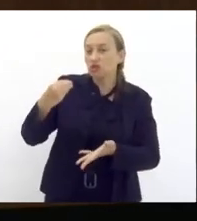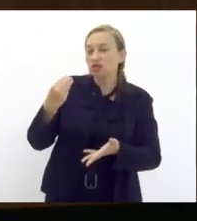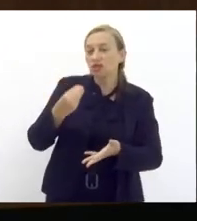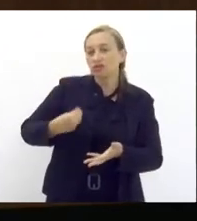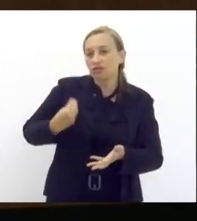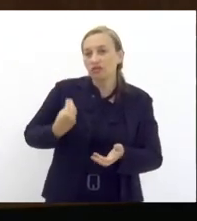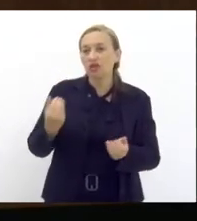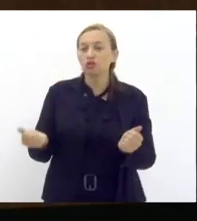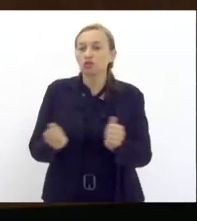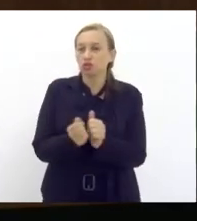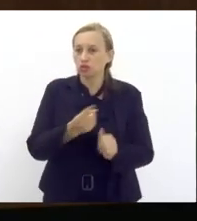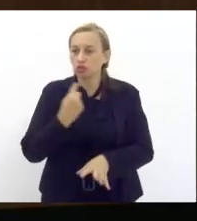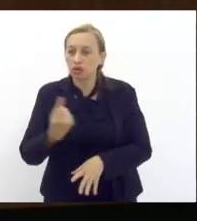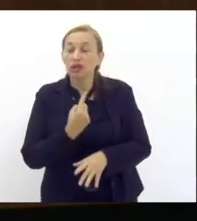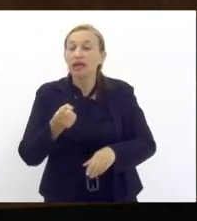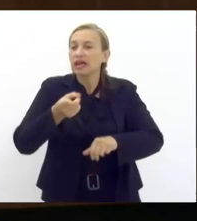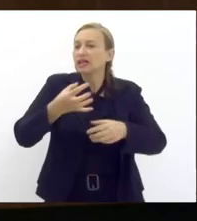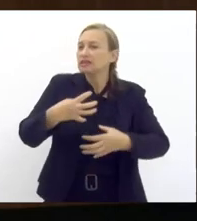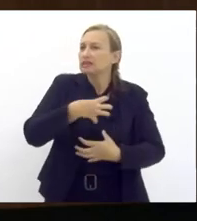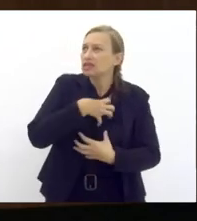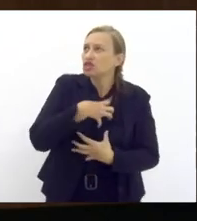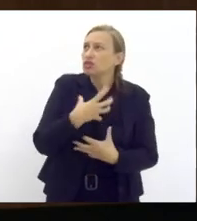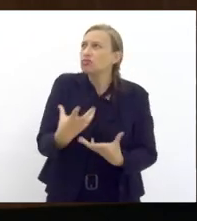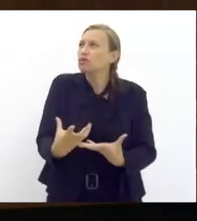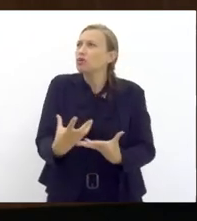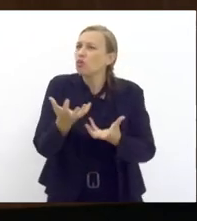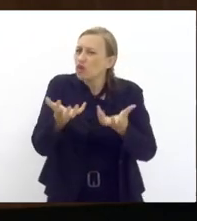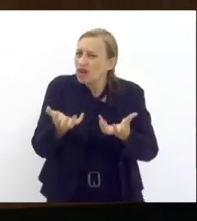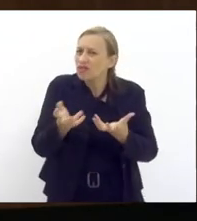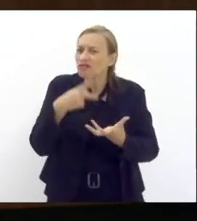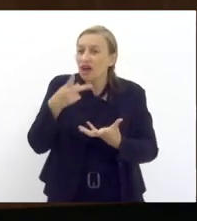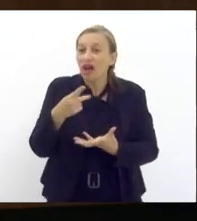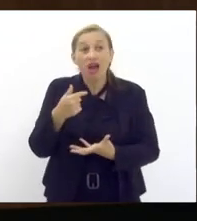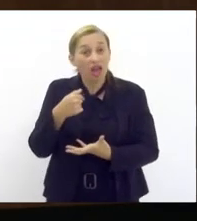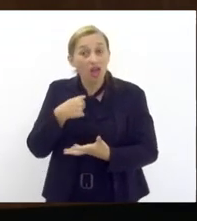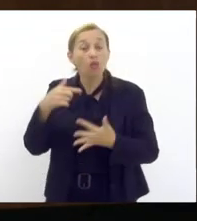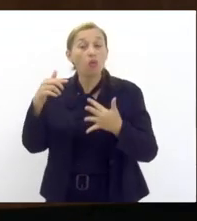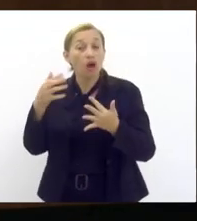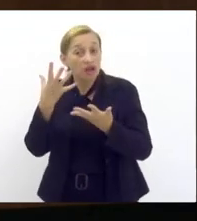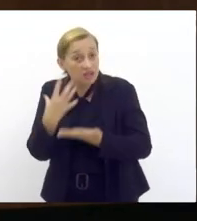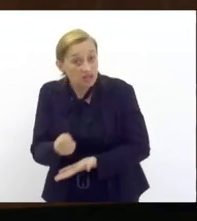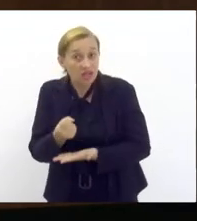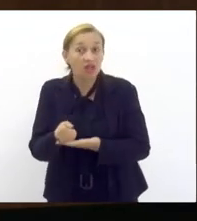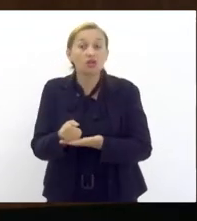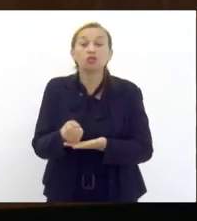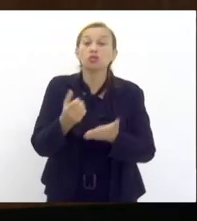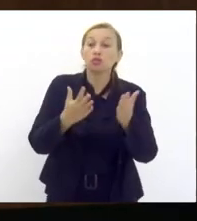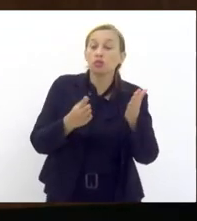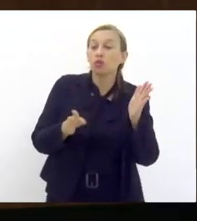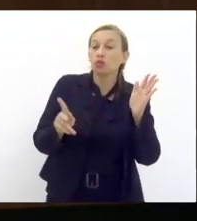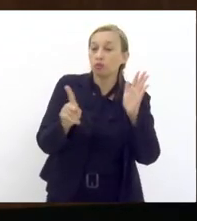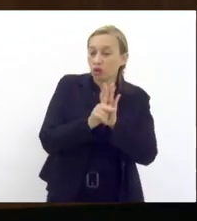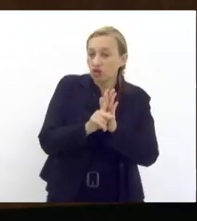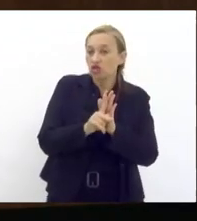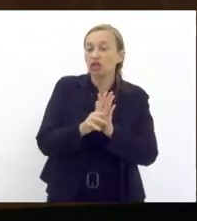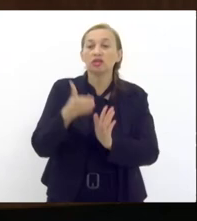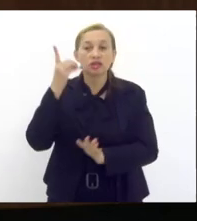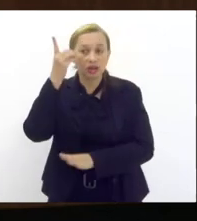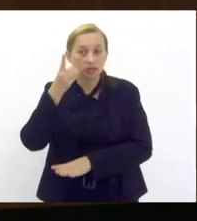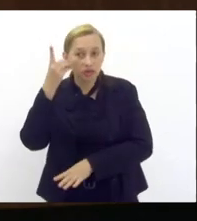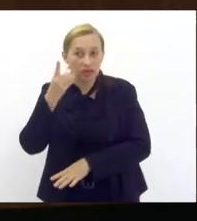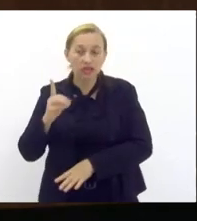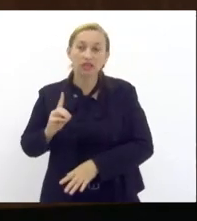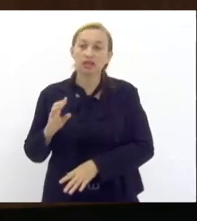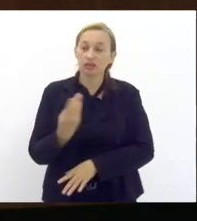gente. E nesse sentido, eu quero dizer que eu sou muito favorável ao projeto apresentado pela deputada Dani